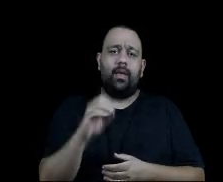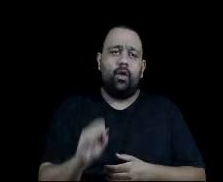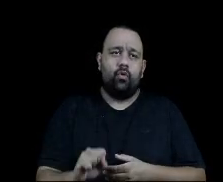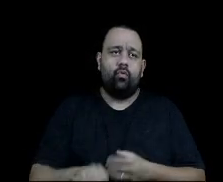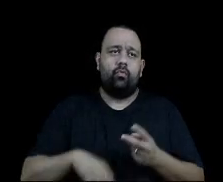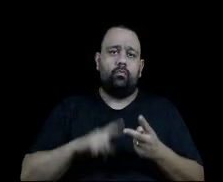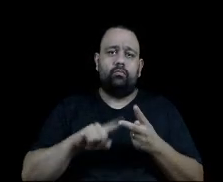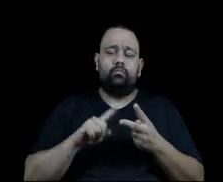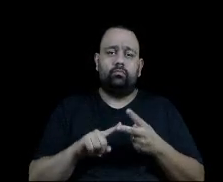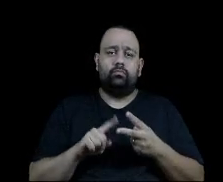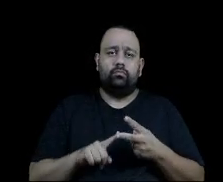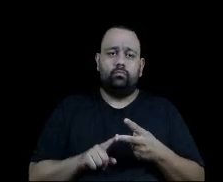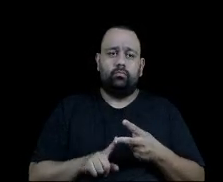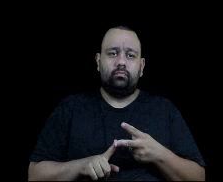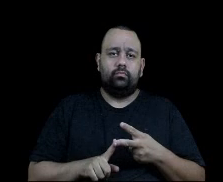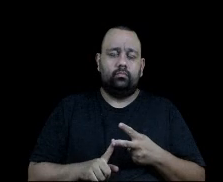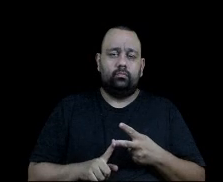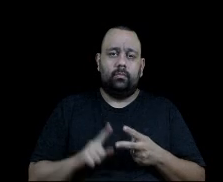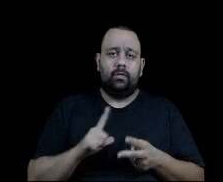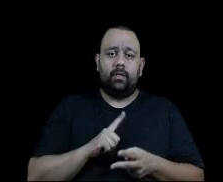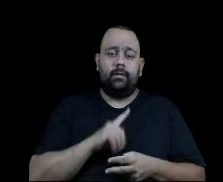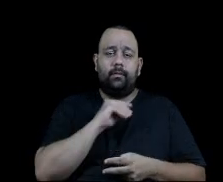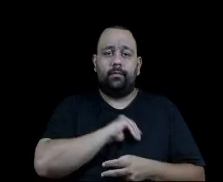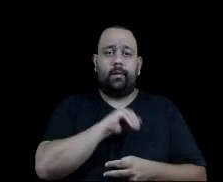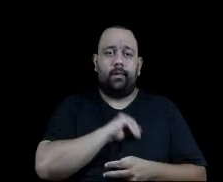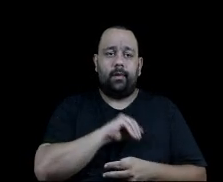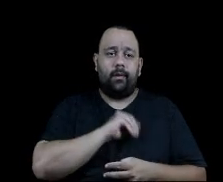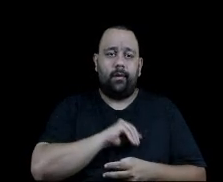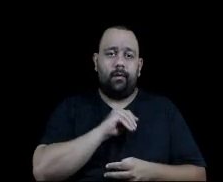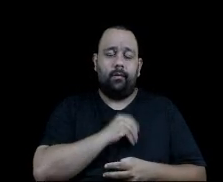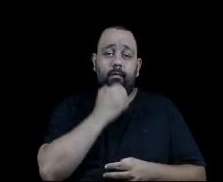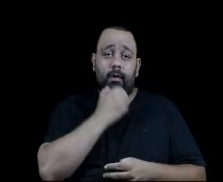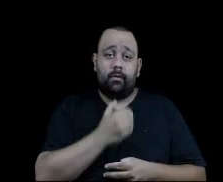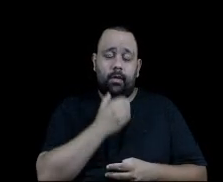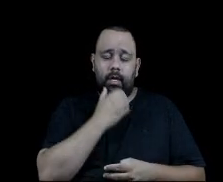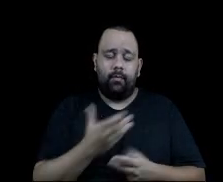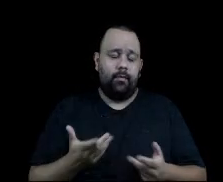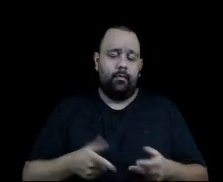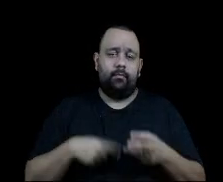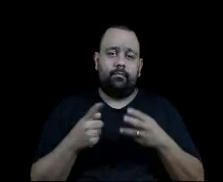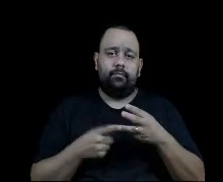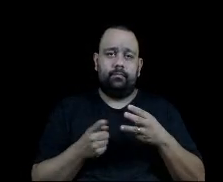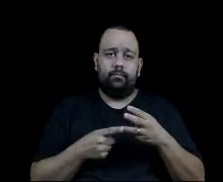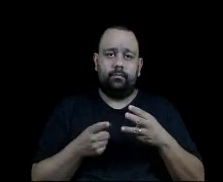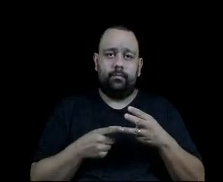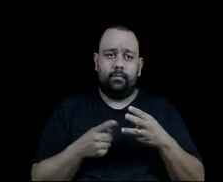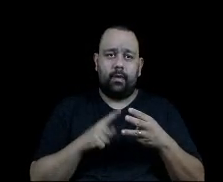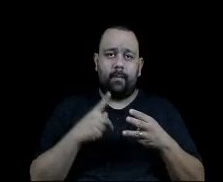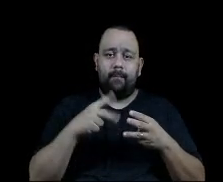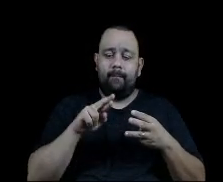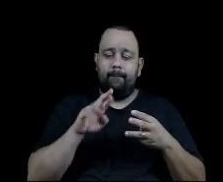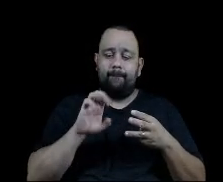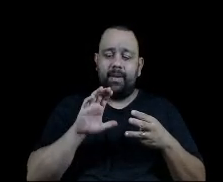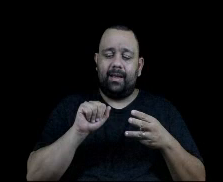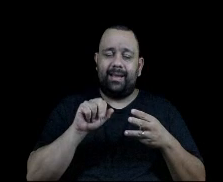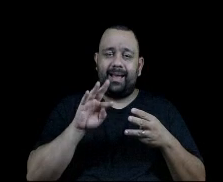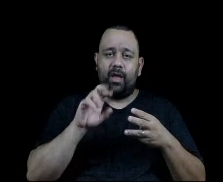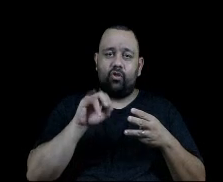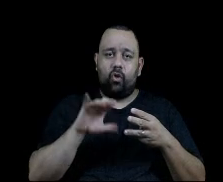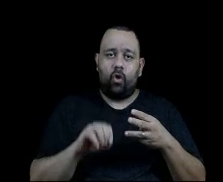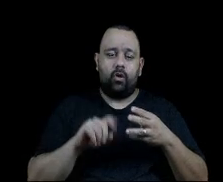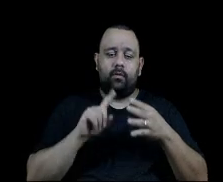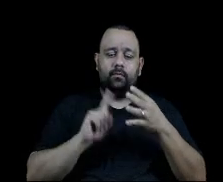tem empenhos, a gente tem o salário de dezembro, a gente